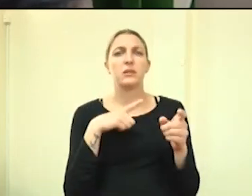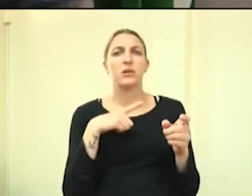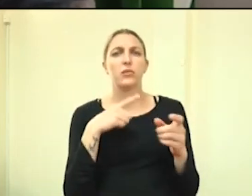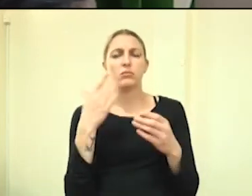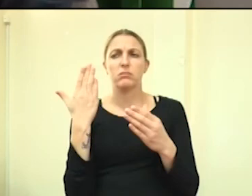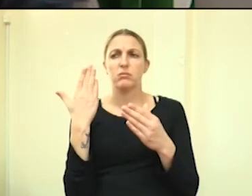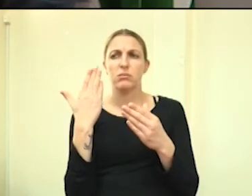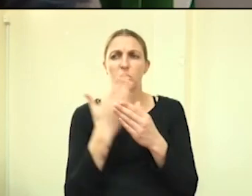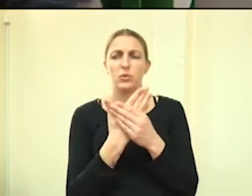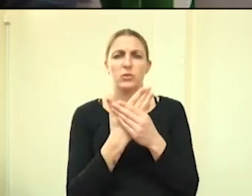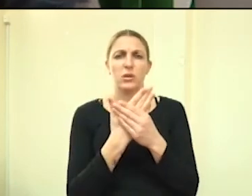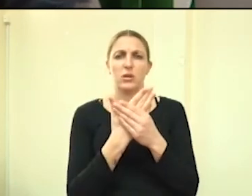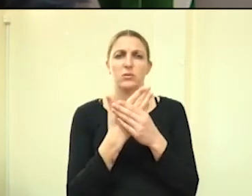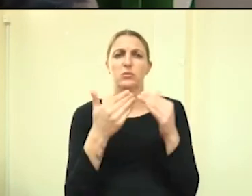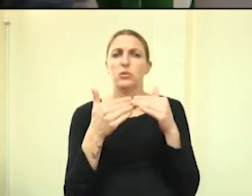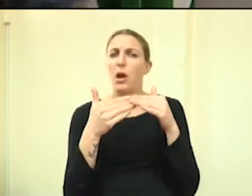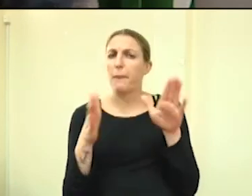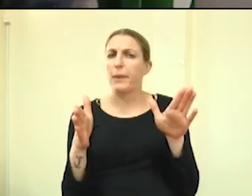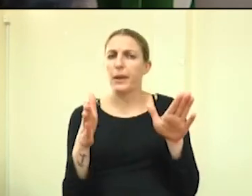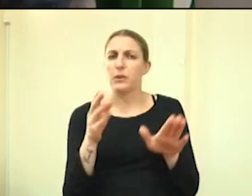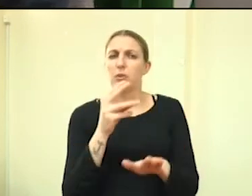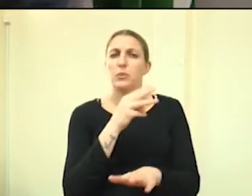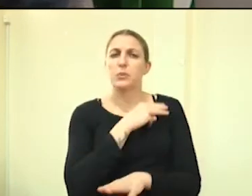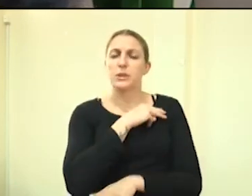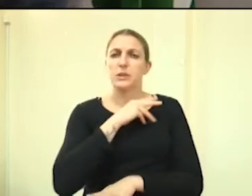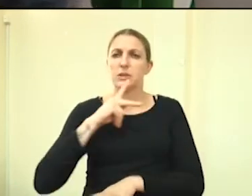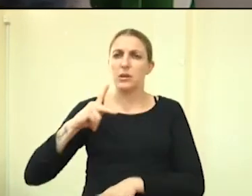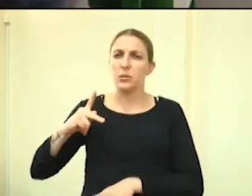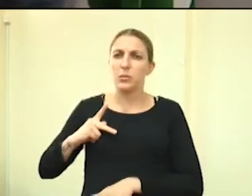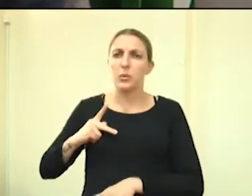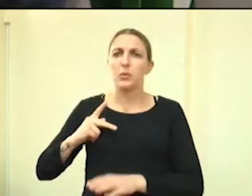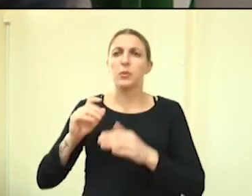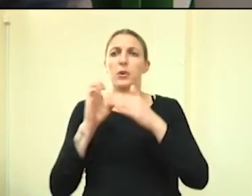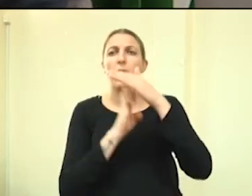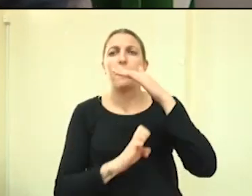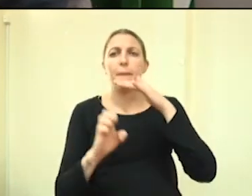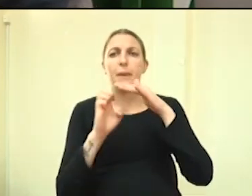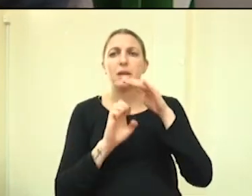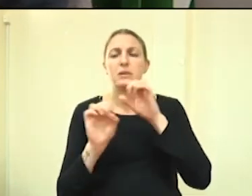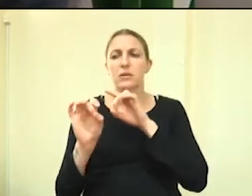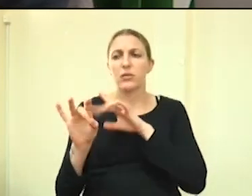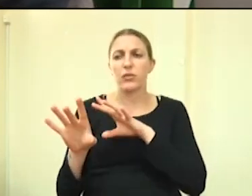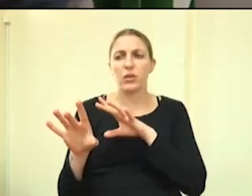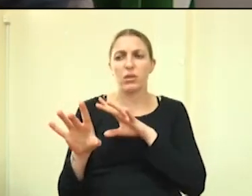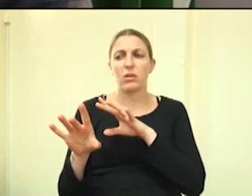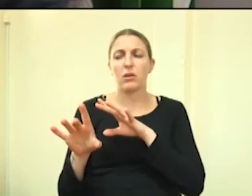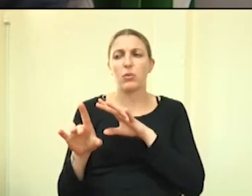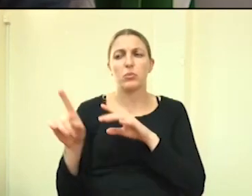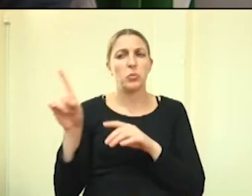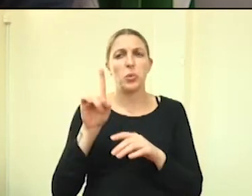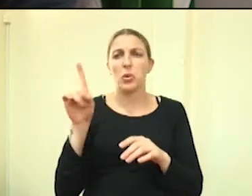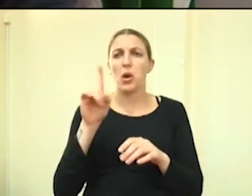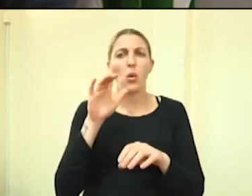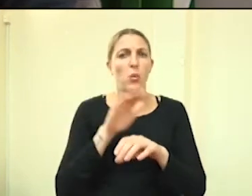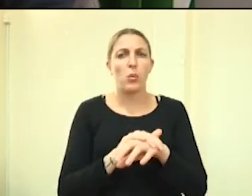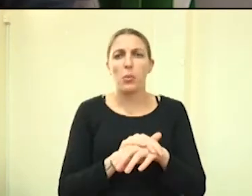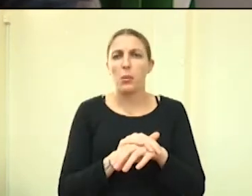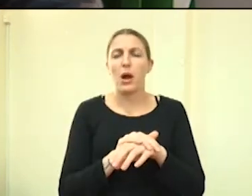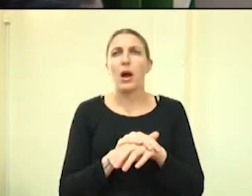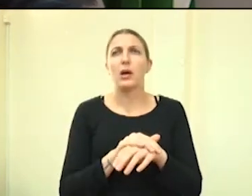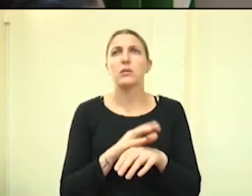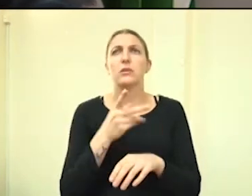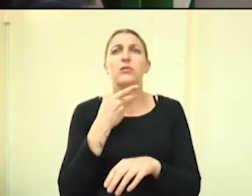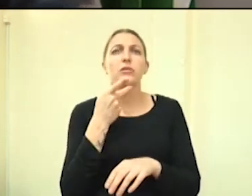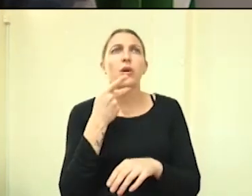pelo Ministério Público, onde a empresa que vendeu foi absolvida, os envolvidos foram todos absolvidos, dizendo